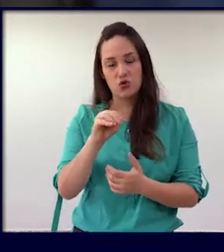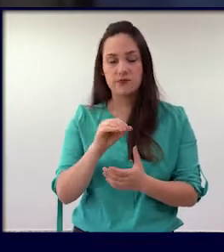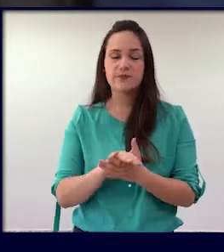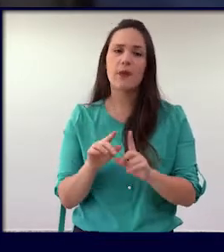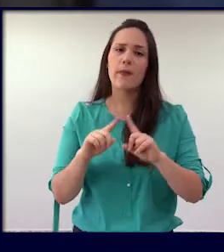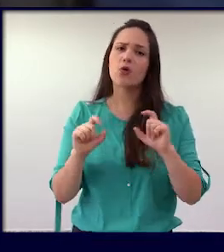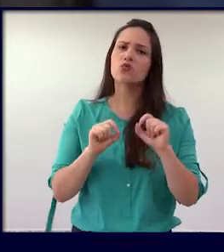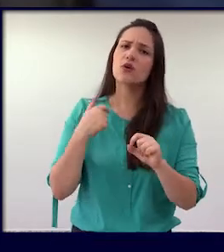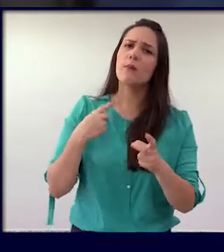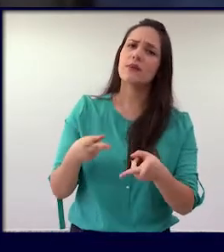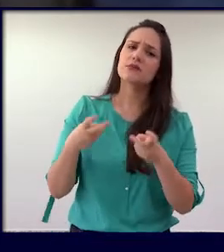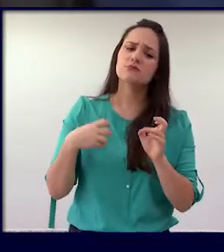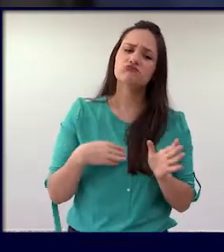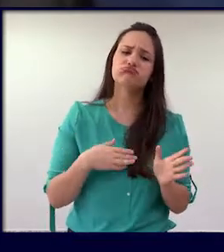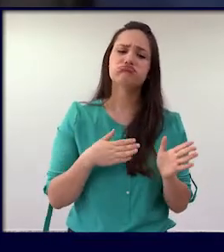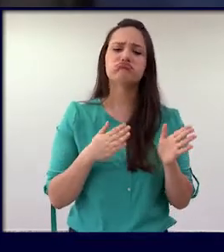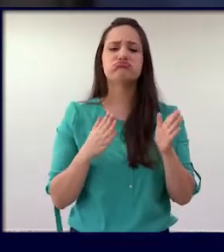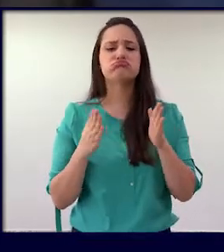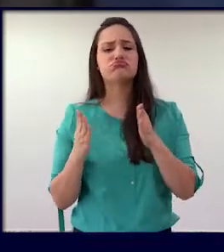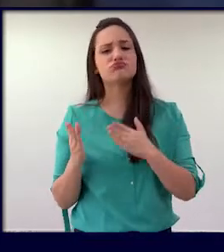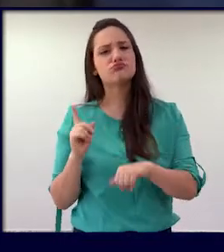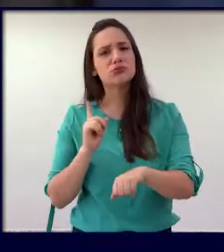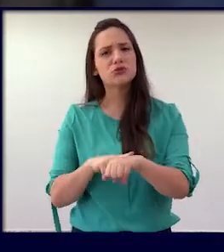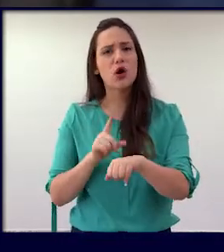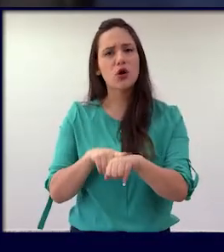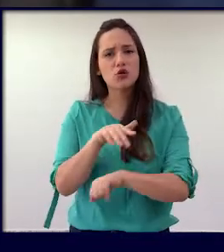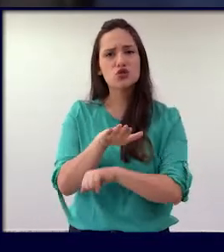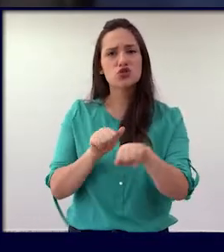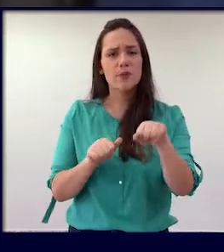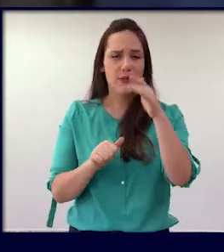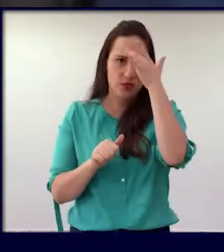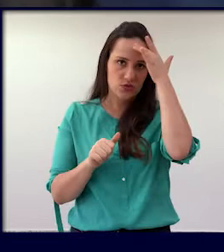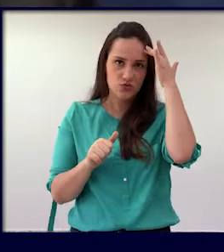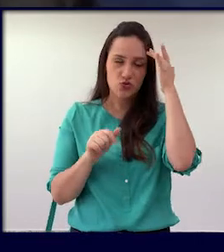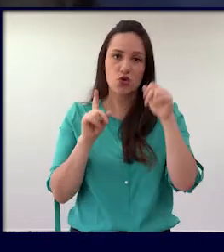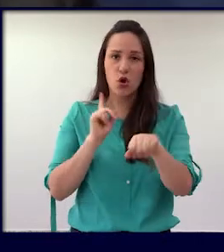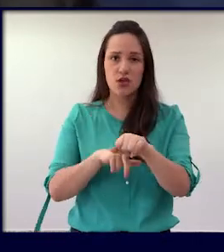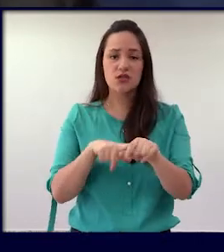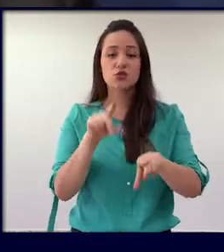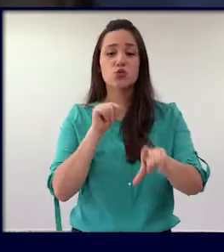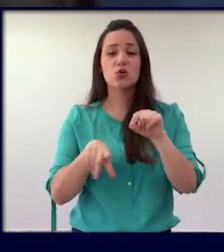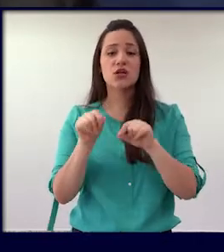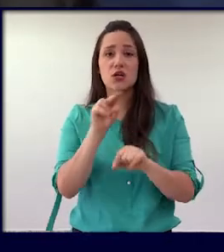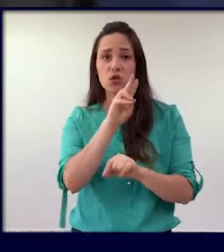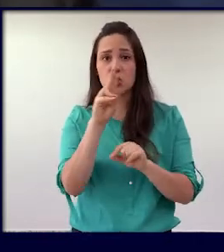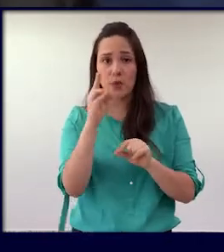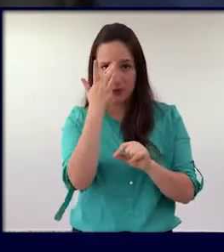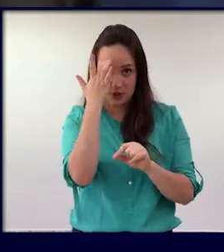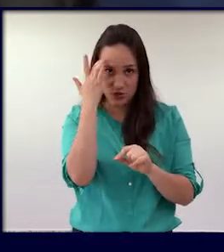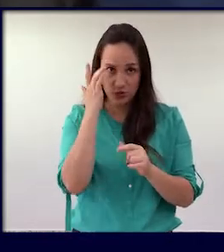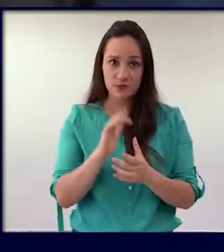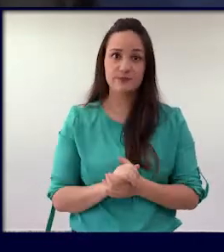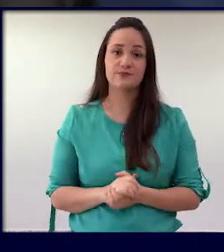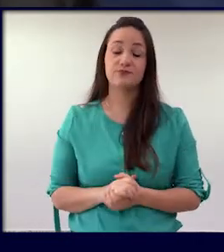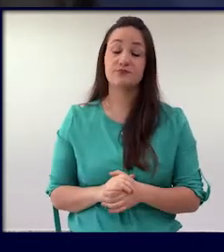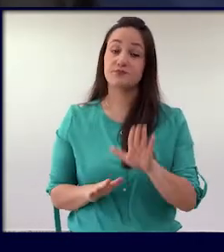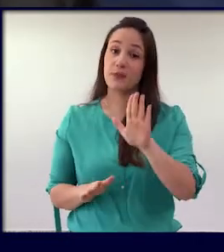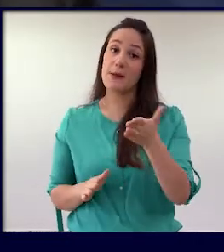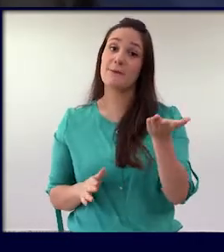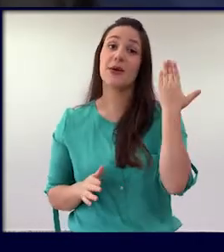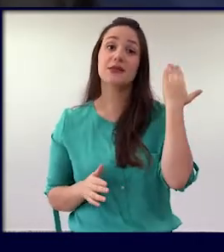gente tem, assim, percebido ao longo do tempo, na hora de compor essa lista, na hora de fazer essa lista, esse